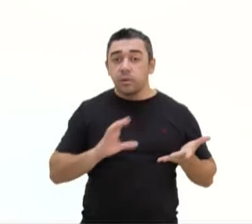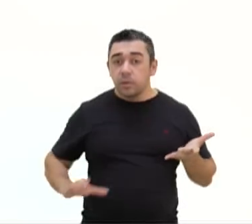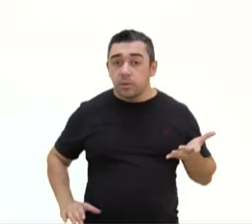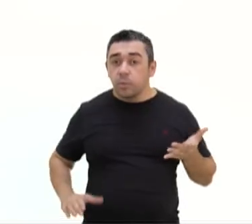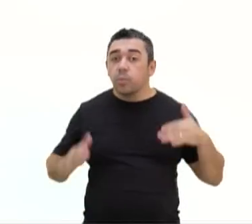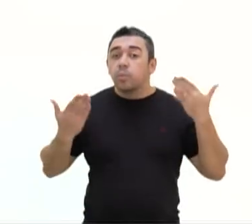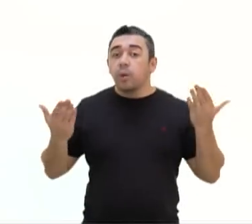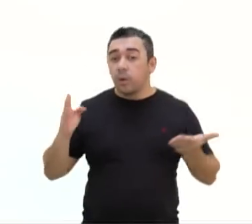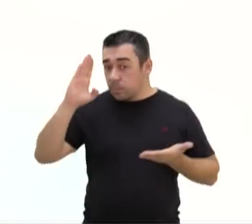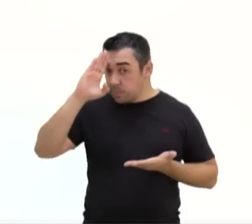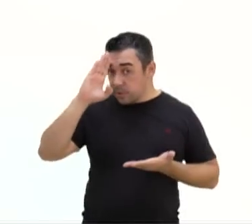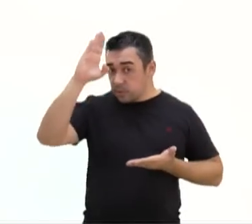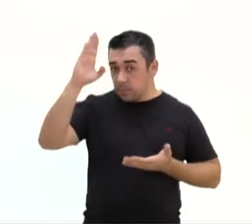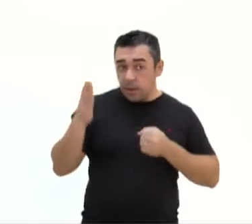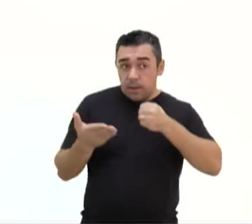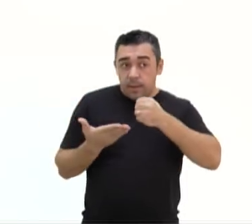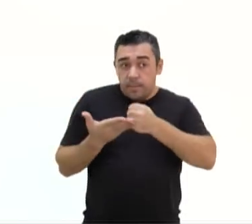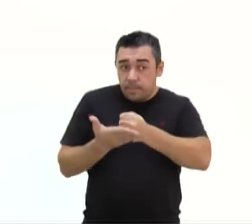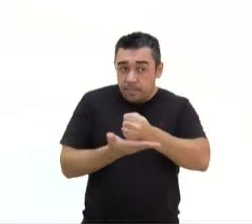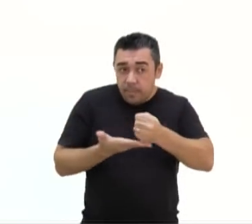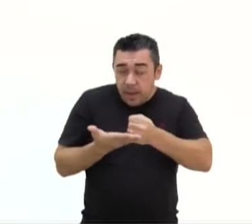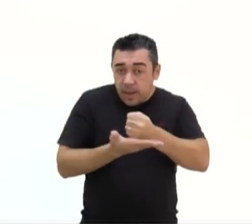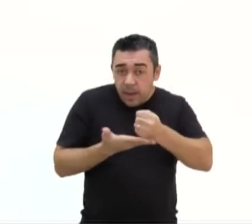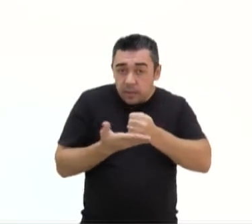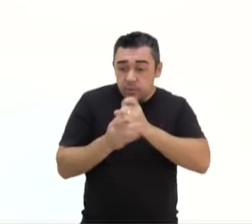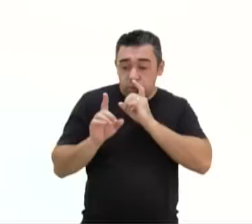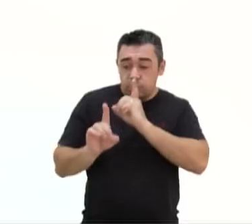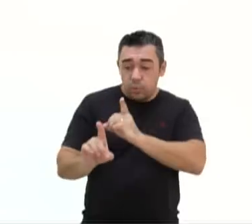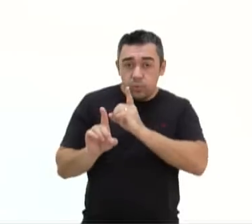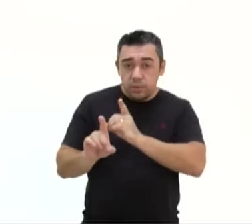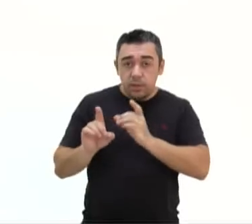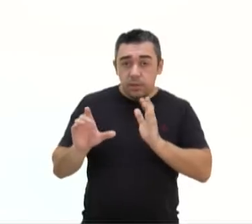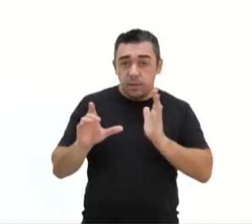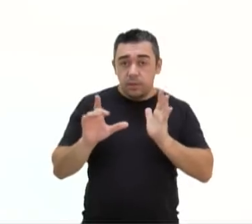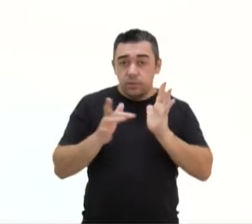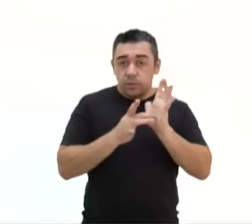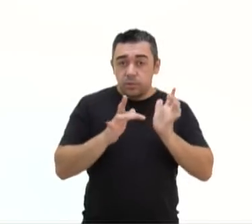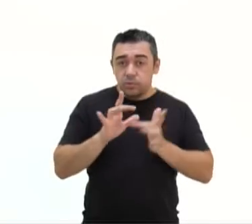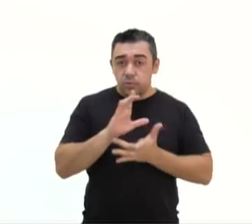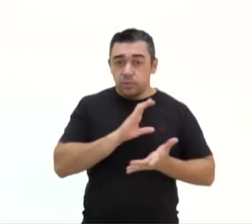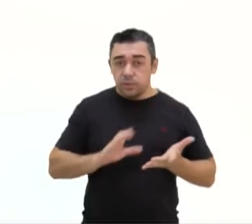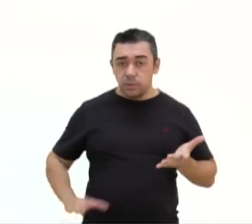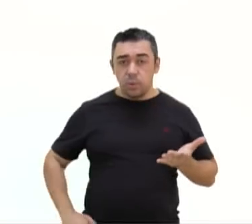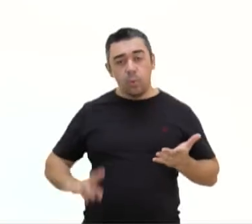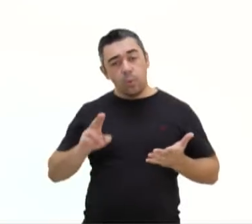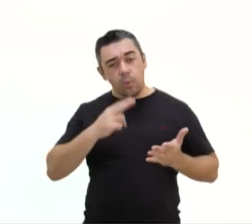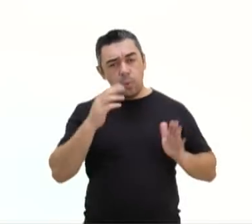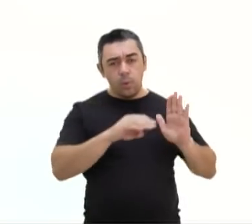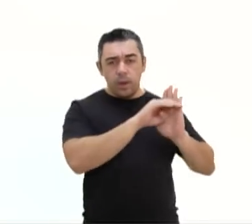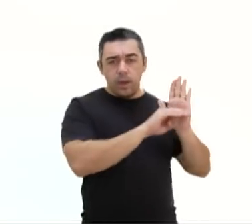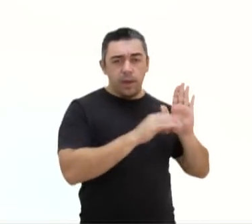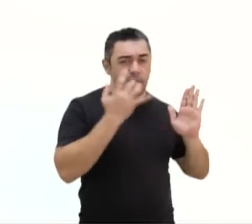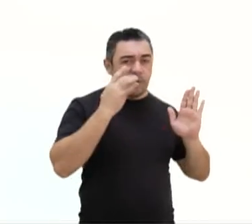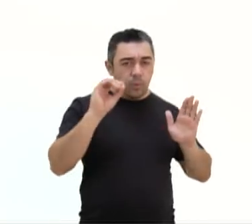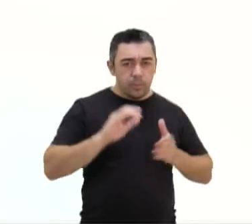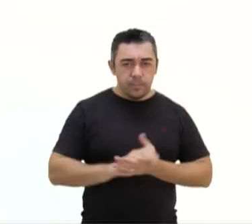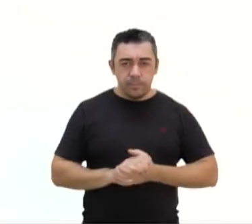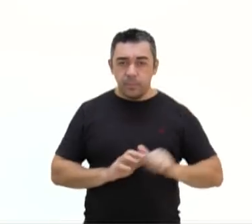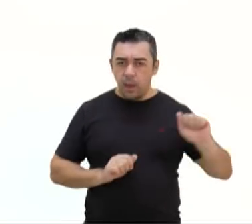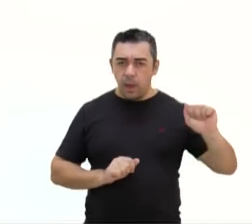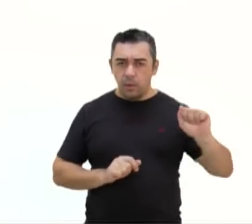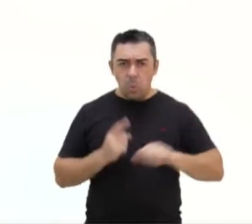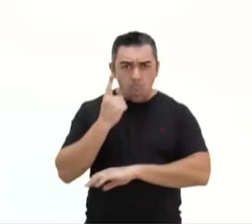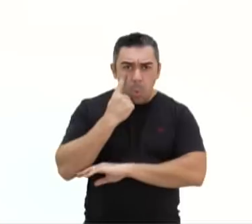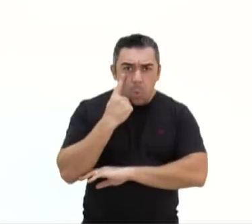o princípio ético da base da doutrina de Cristo? Ou então, a regra de ouro. A. Olho por